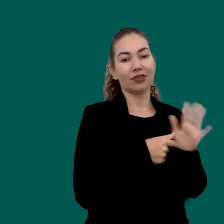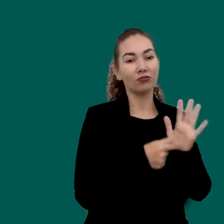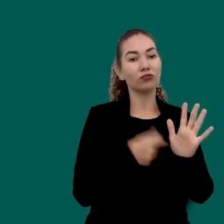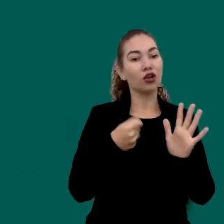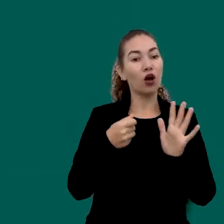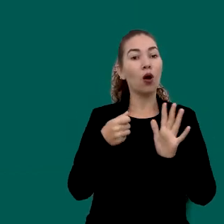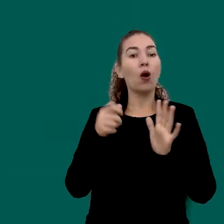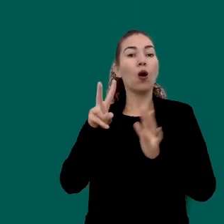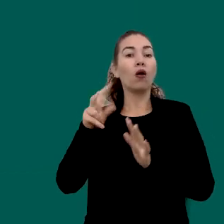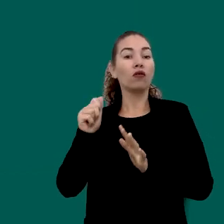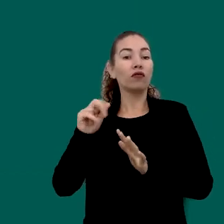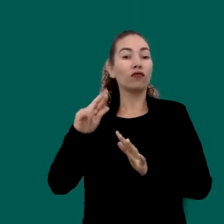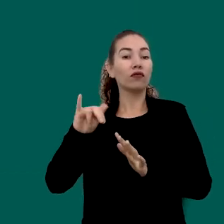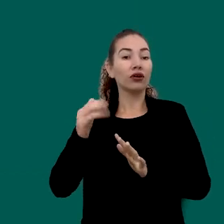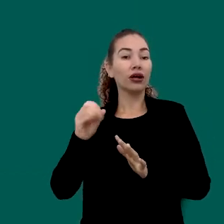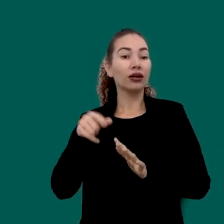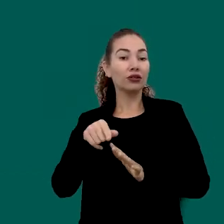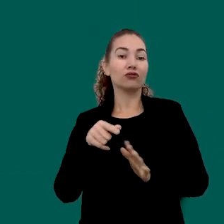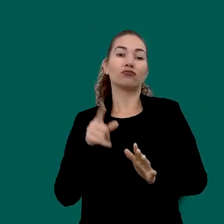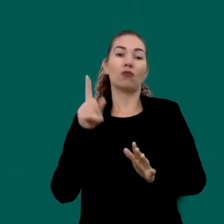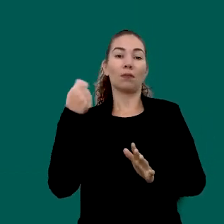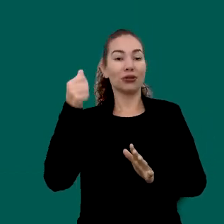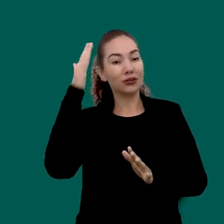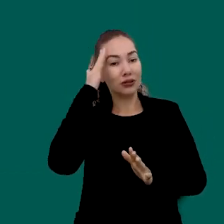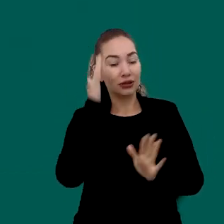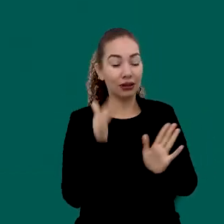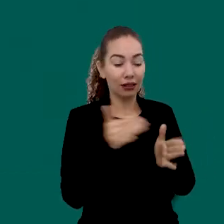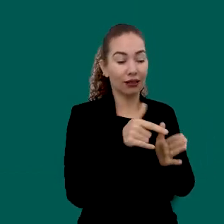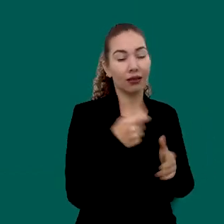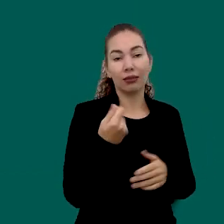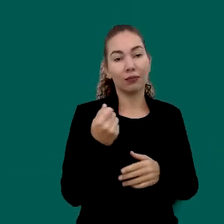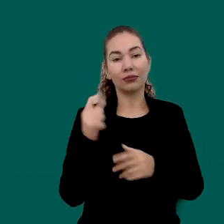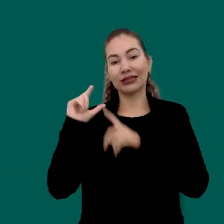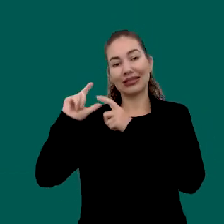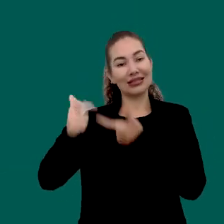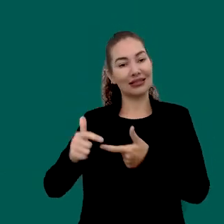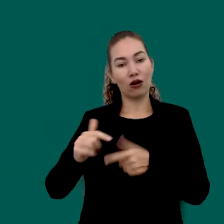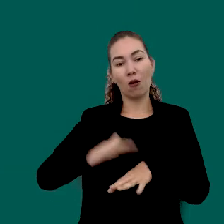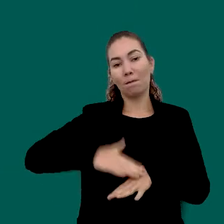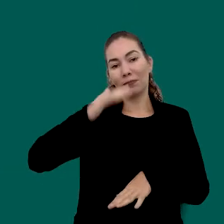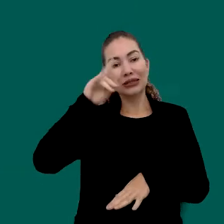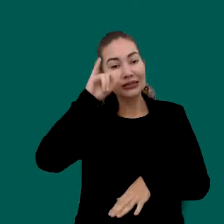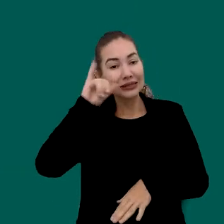ou seja, ele está mostrando esse lado e o varejista tem que começar a entender que esse é o caminho. Não adianta a gente